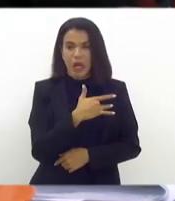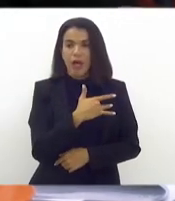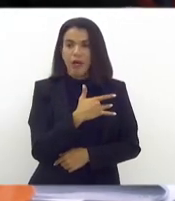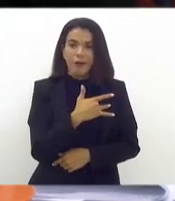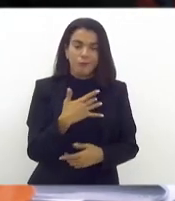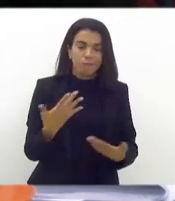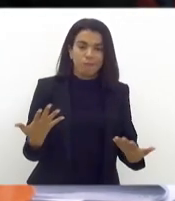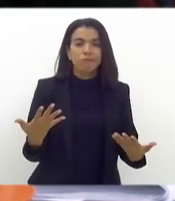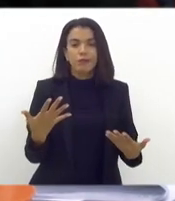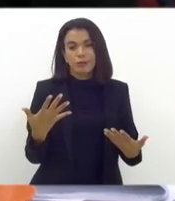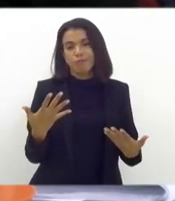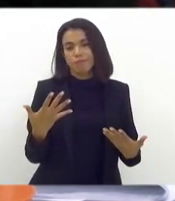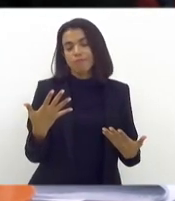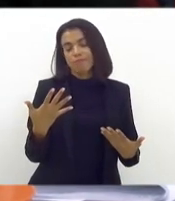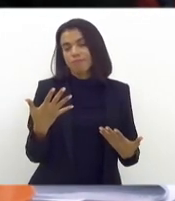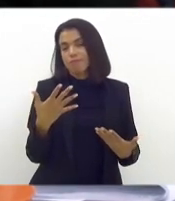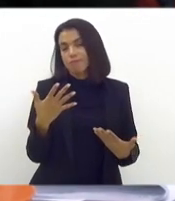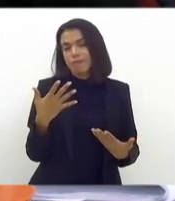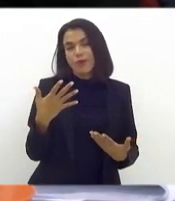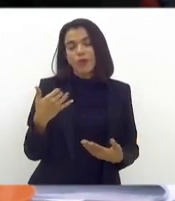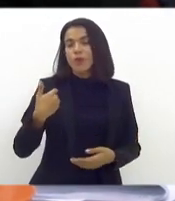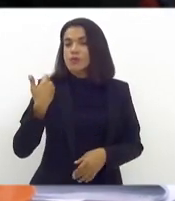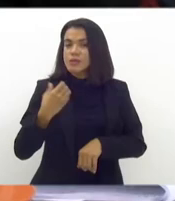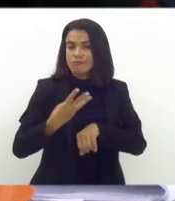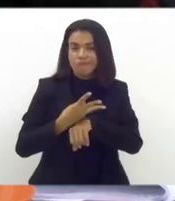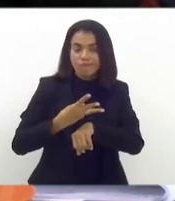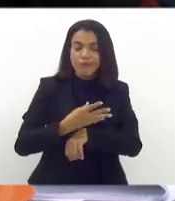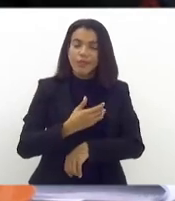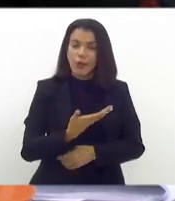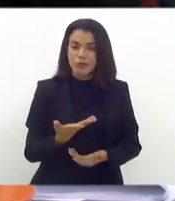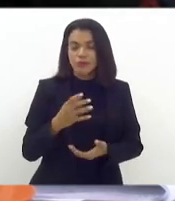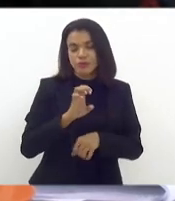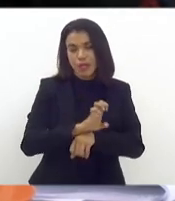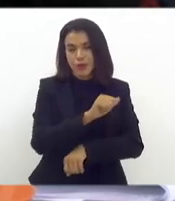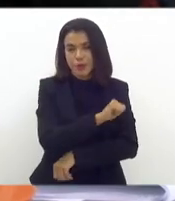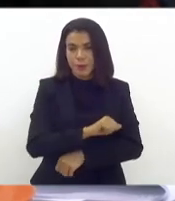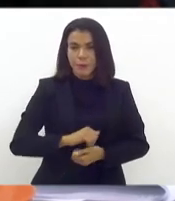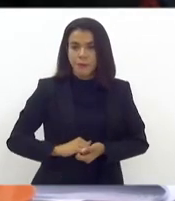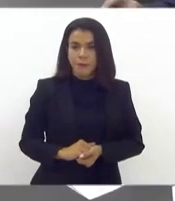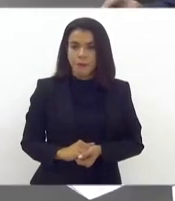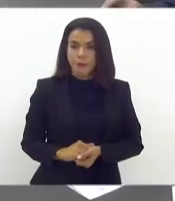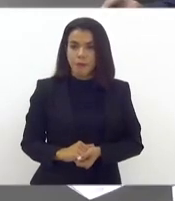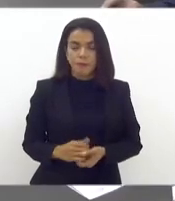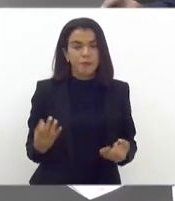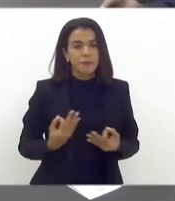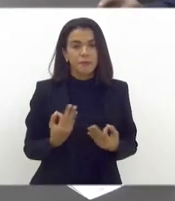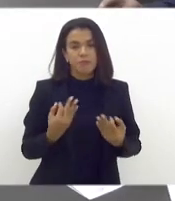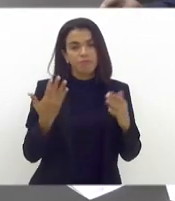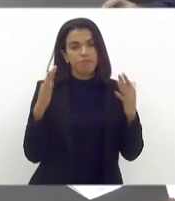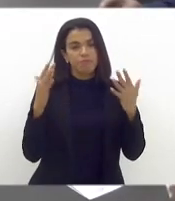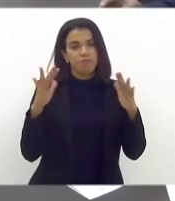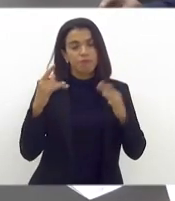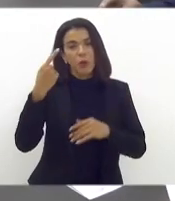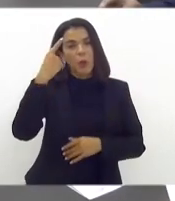a saúde total aí dos nossos idosos aqui no nosso estado do Rio de Janeiro. Perfeito, parabéns. Não sei